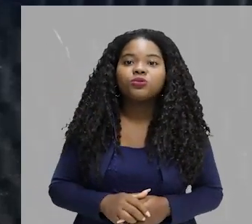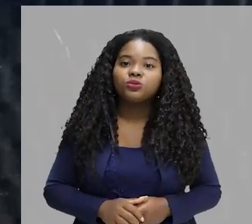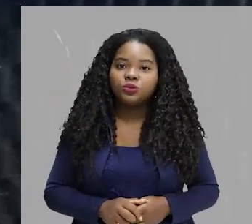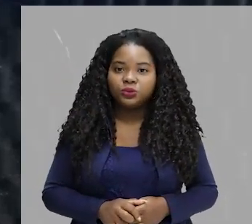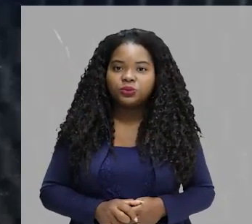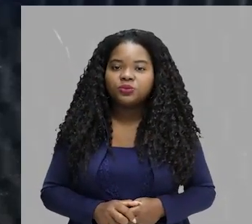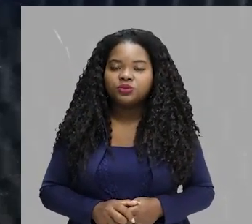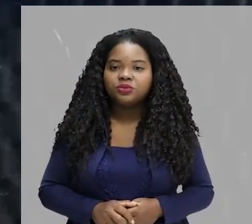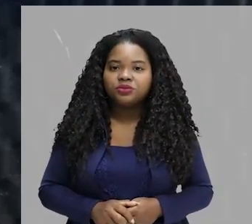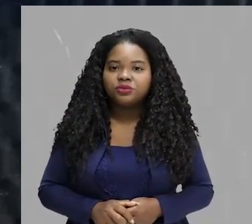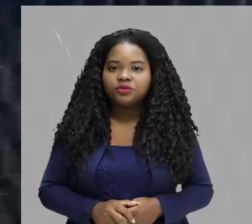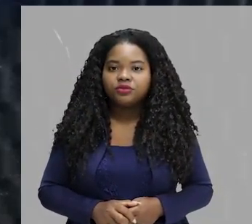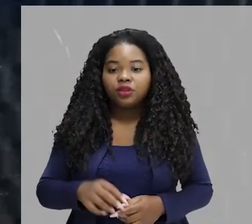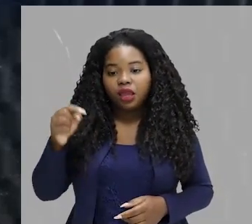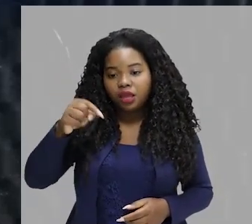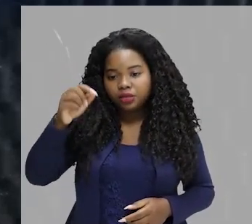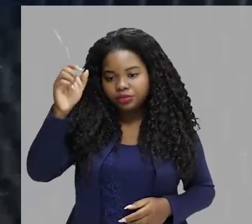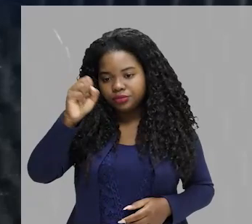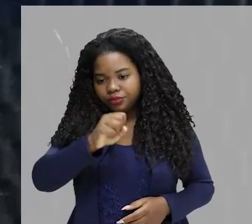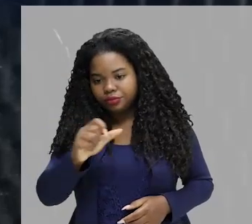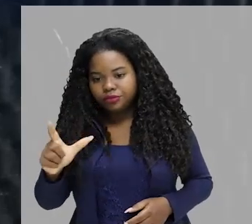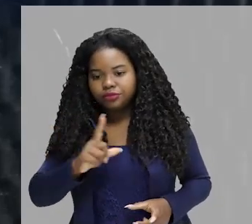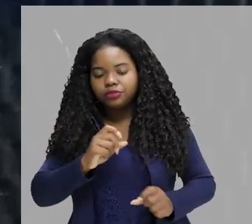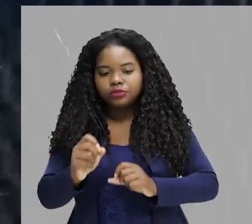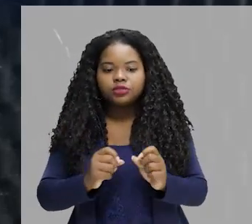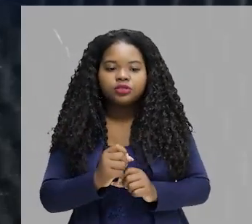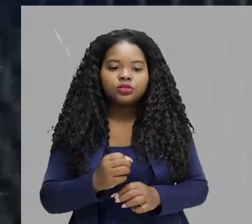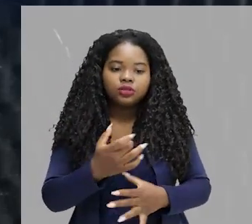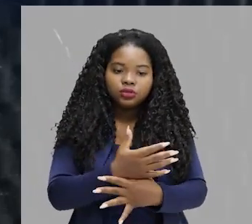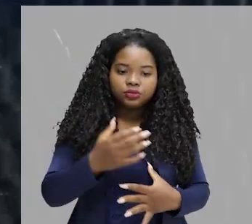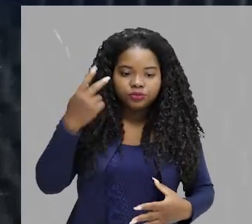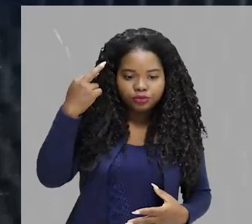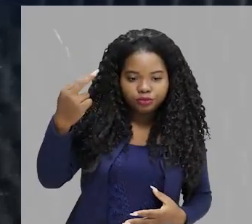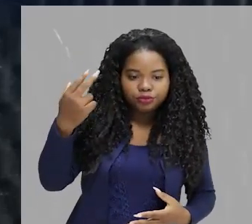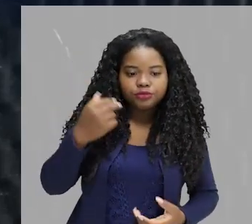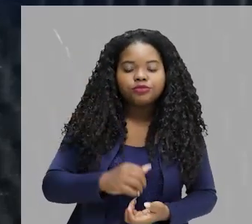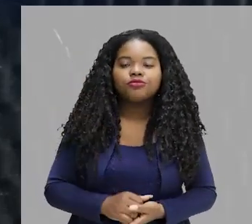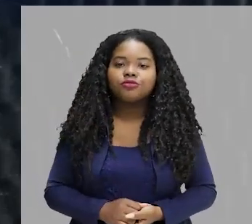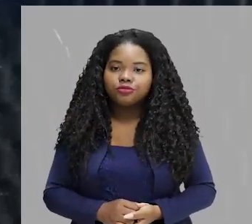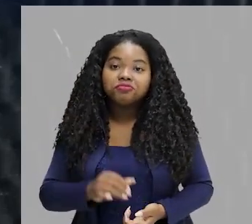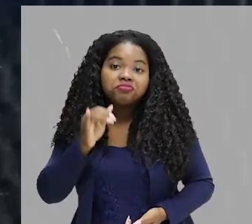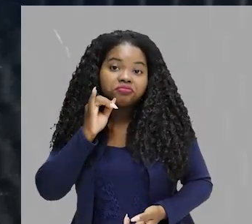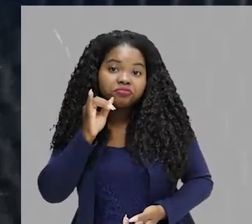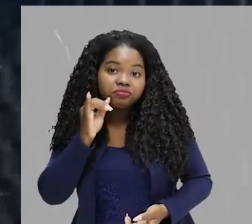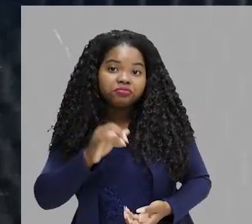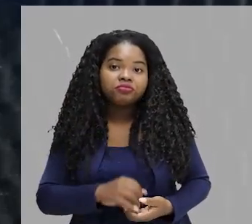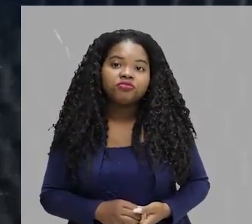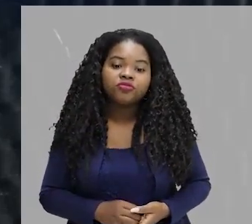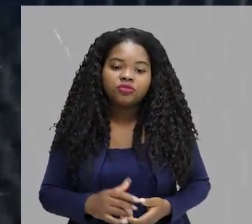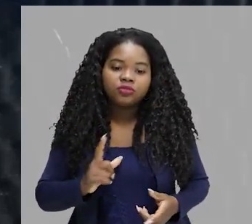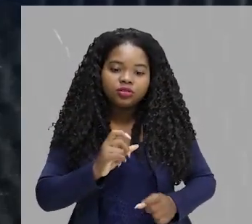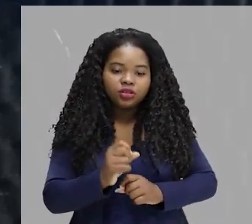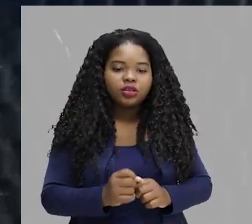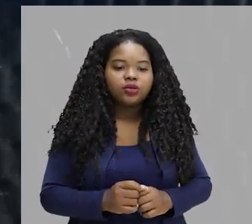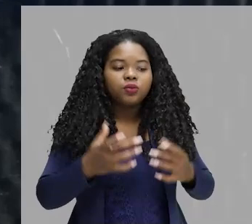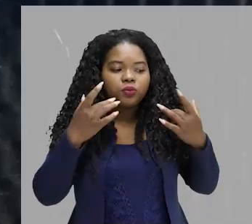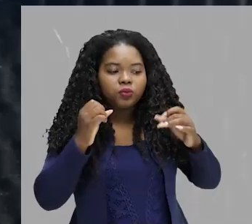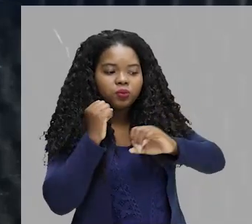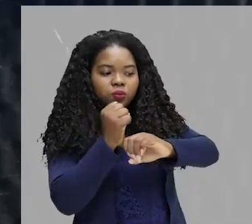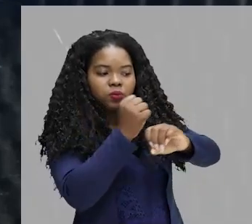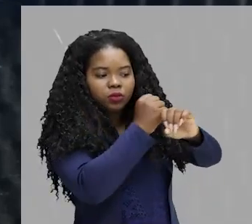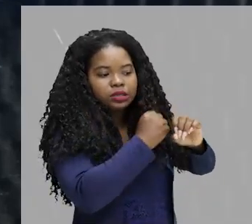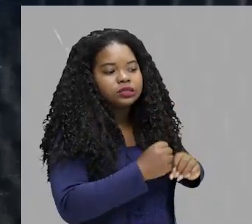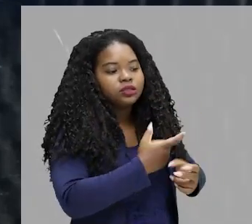comum você ir no centro histórico e encontrar vários lugares que vendem artesanato, que vendem arte mesmo, artes plásticas,